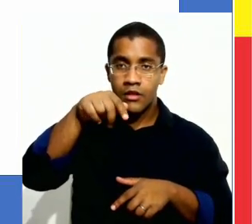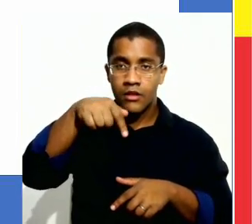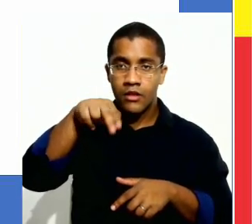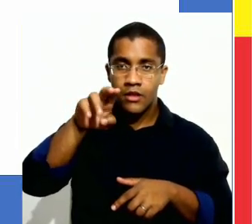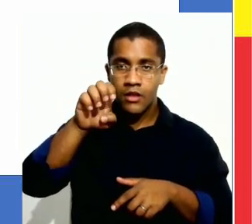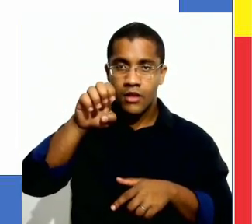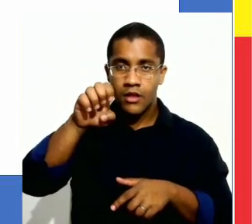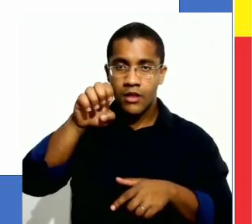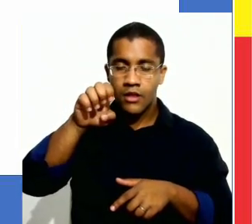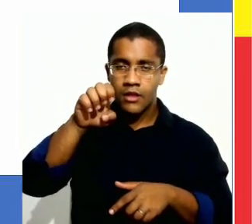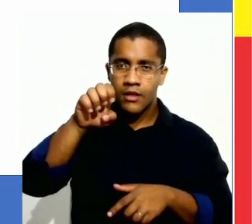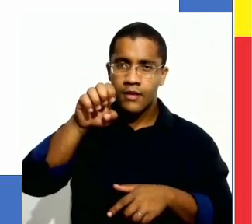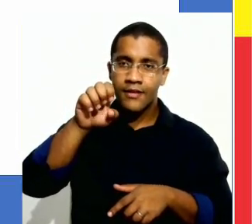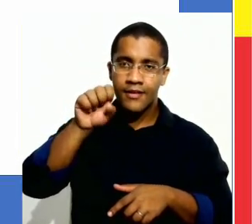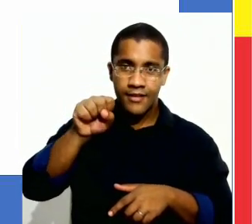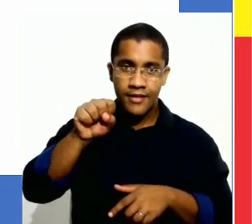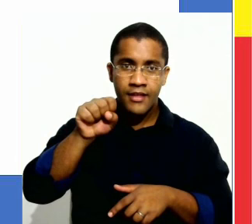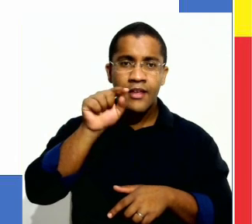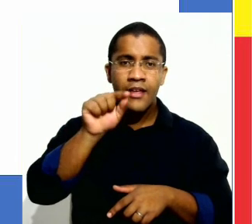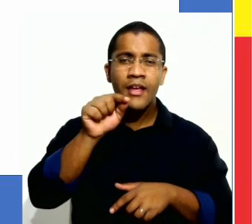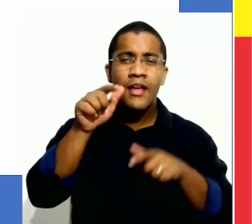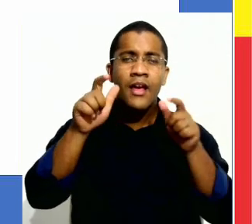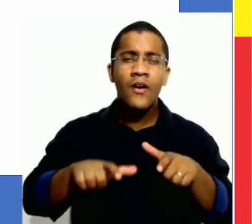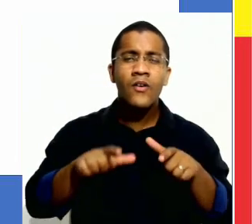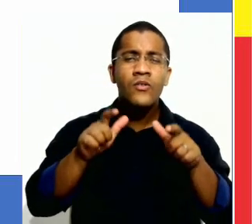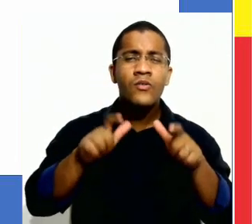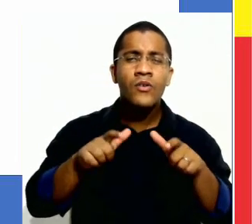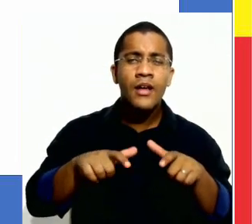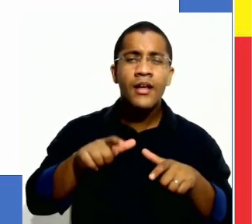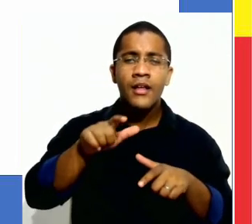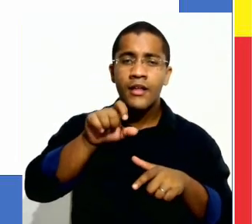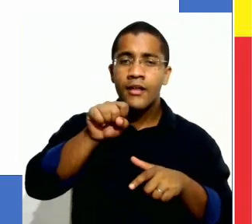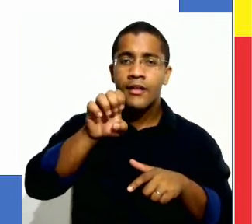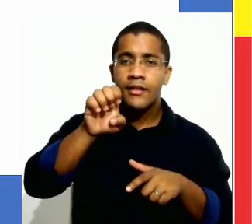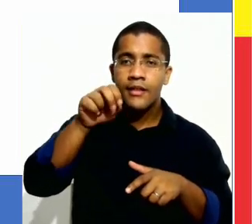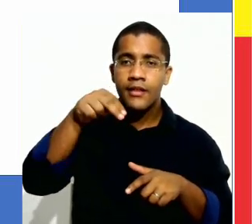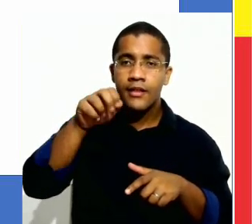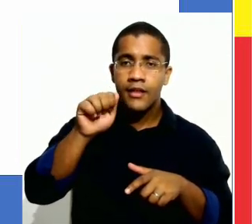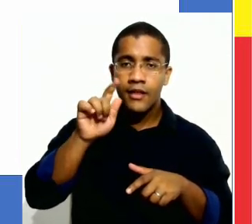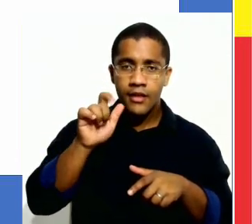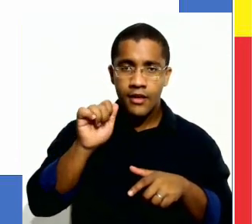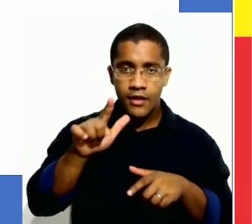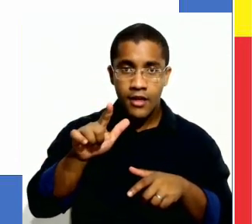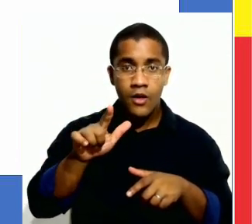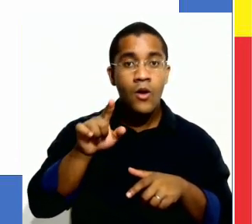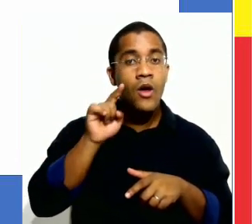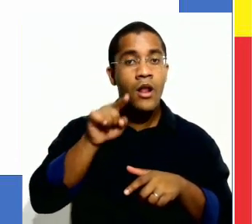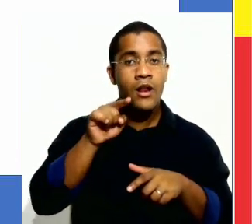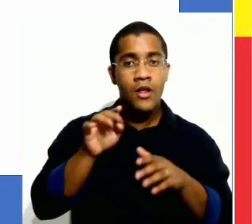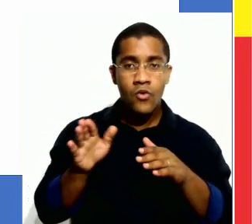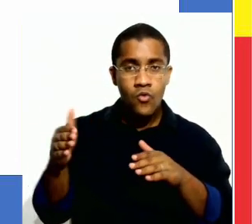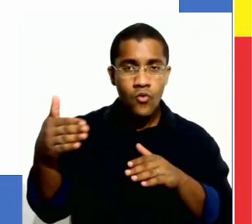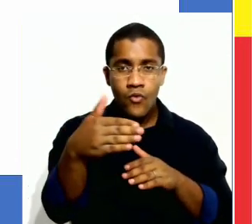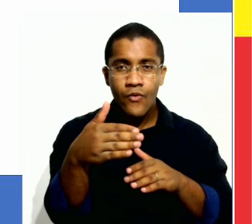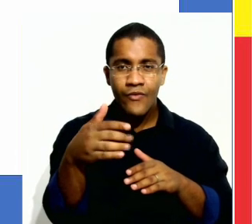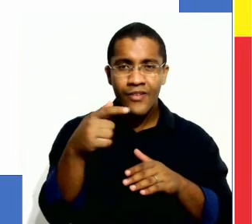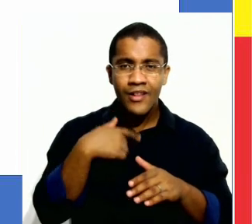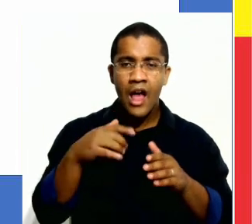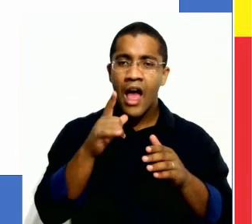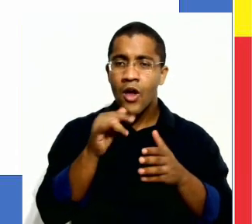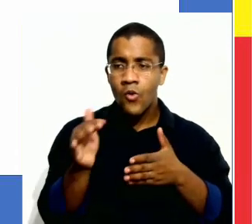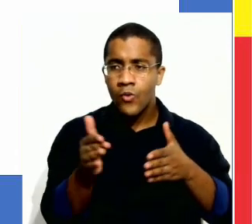regiões auríferas do Senegal, da curva do rio de Níger ao deserto